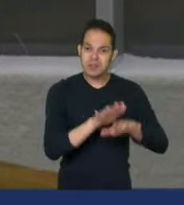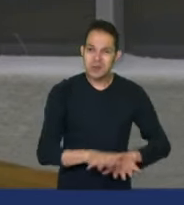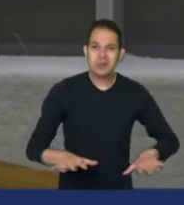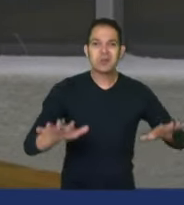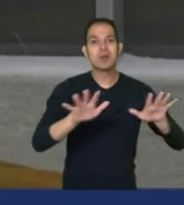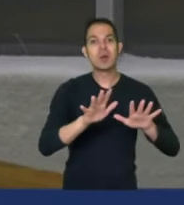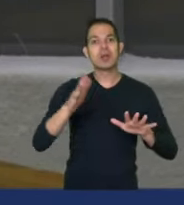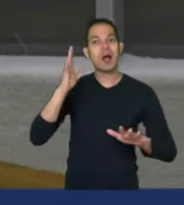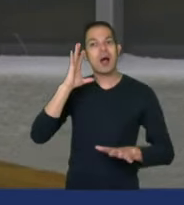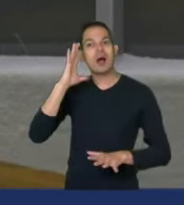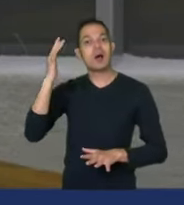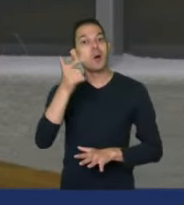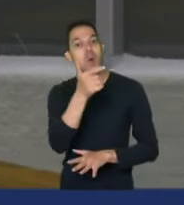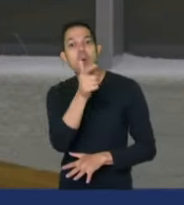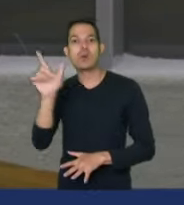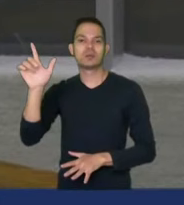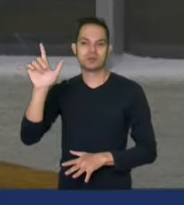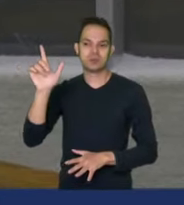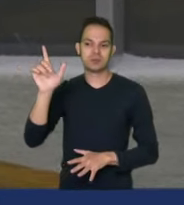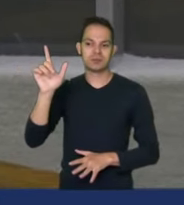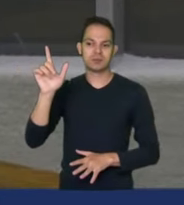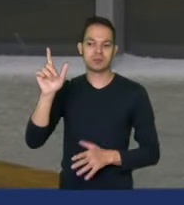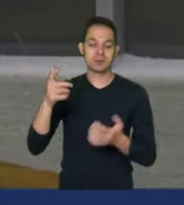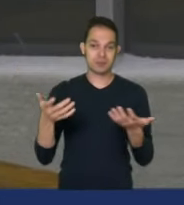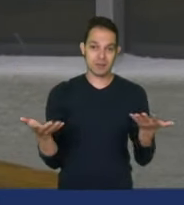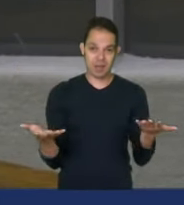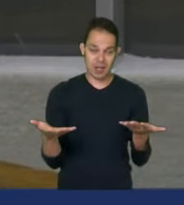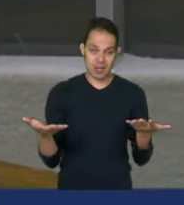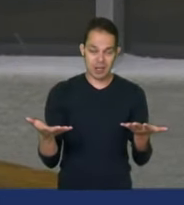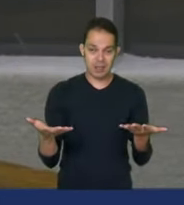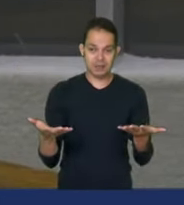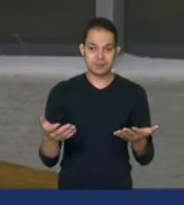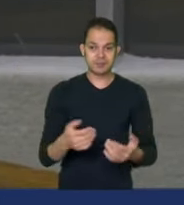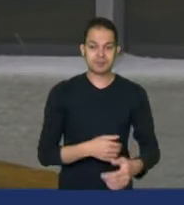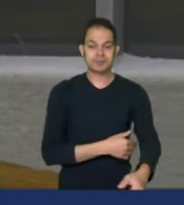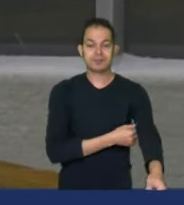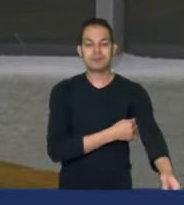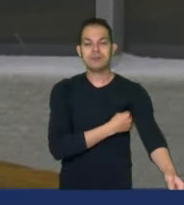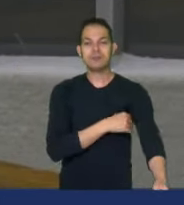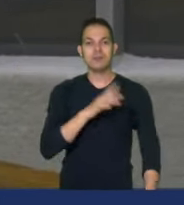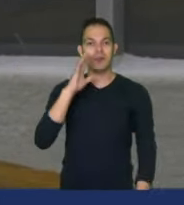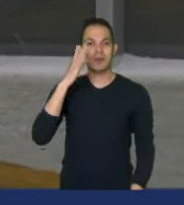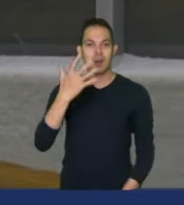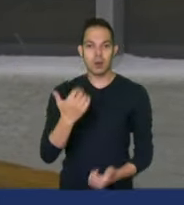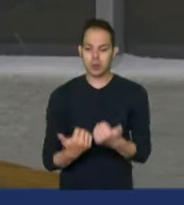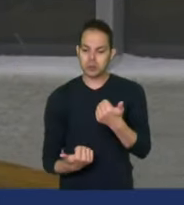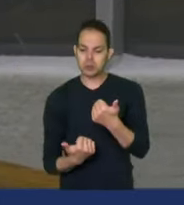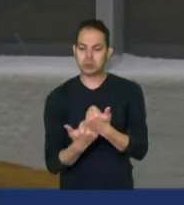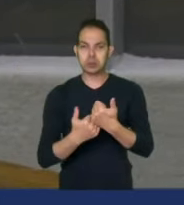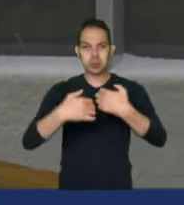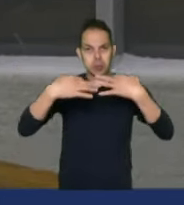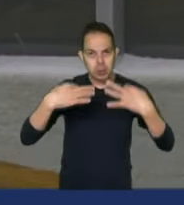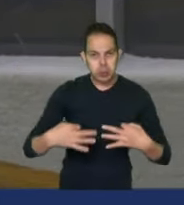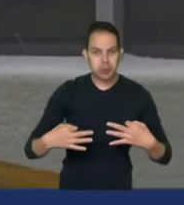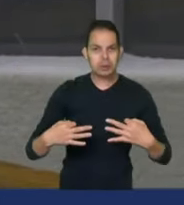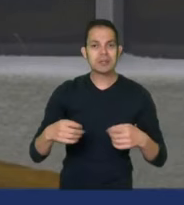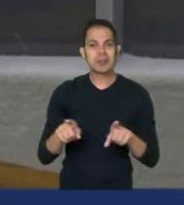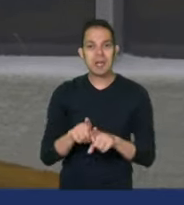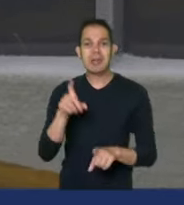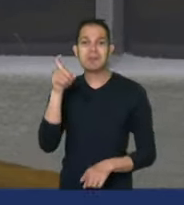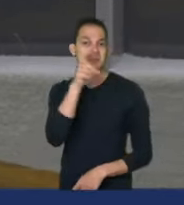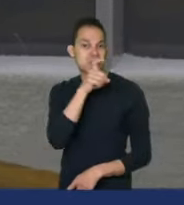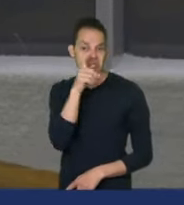saída mirabolante, sem qualquer nexo, sem qualquer amparo, e que é falaciosa acima de